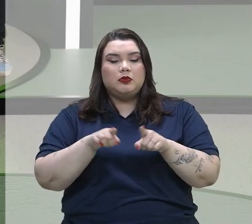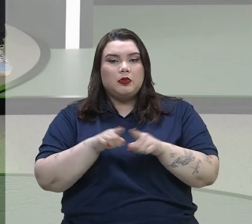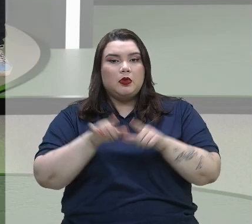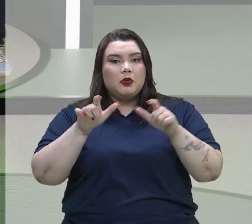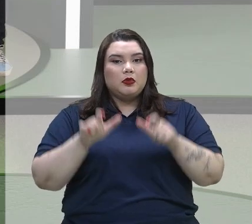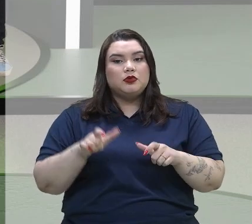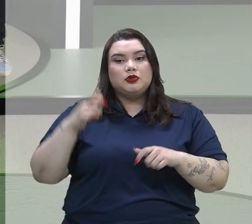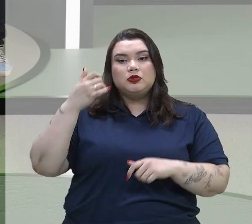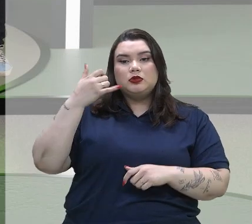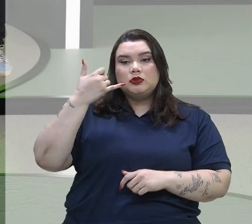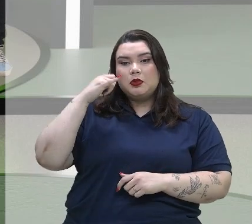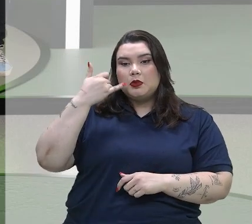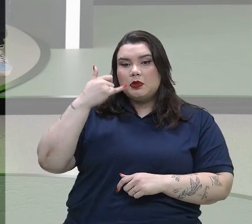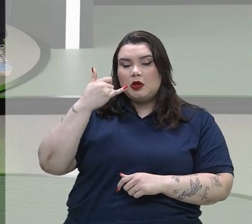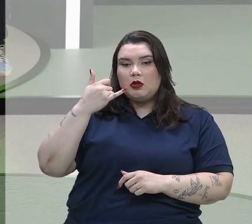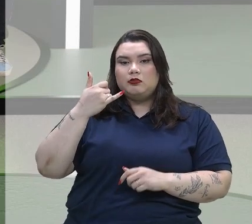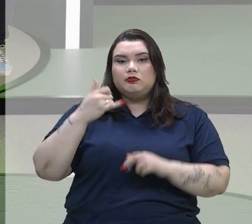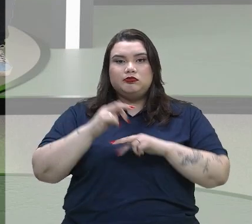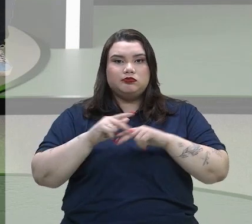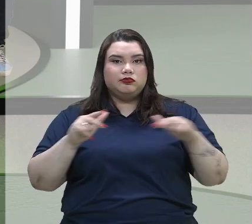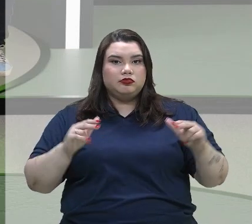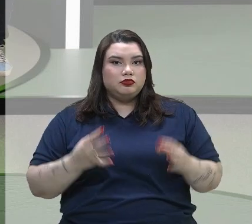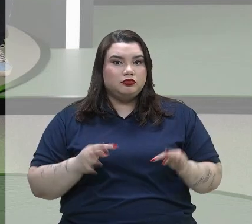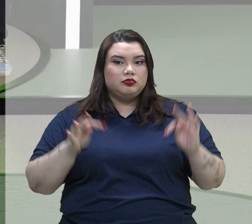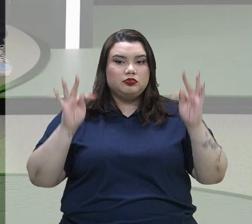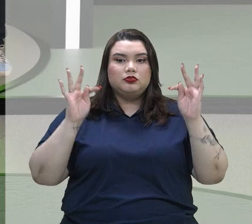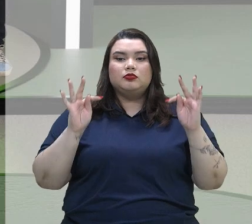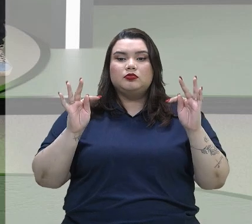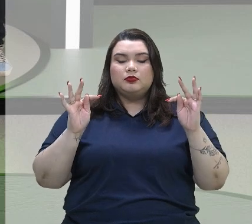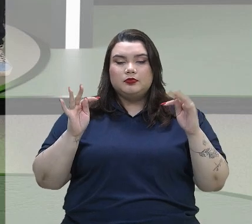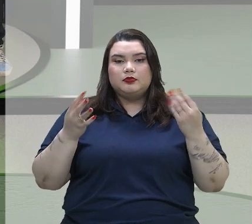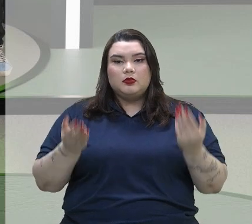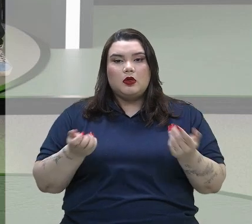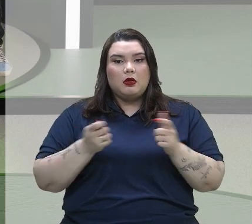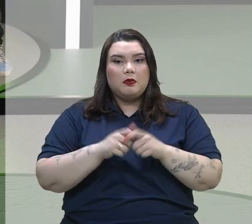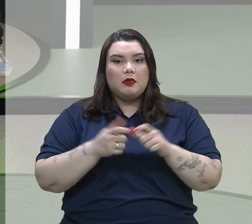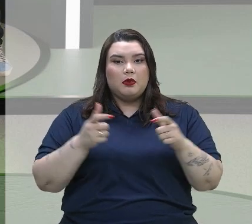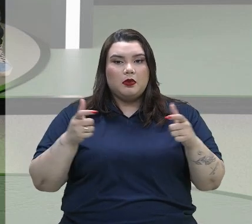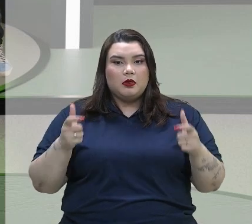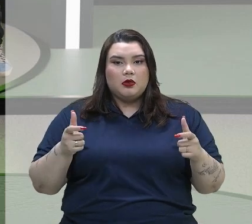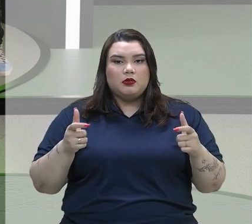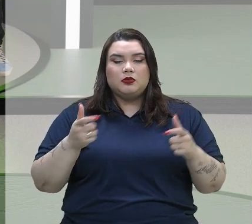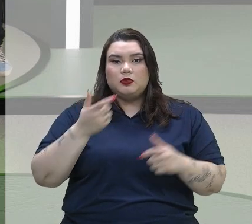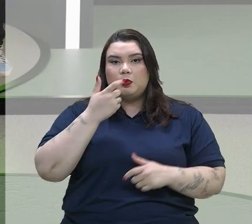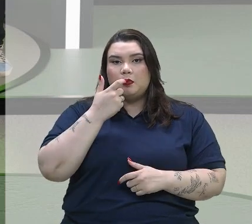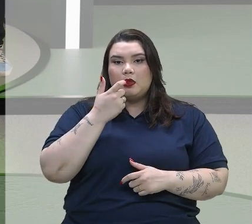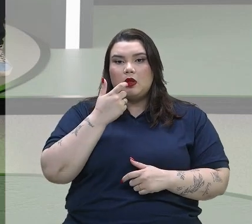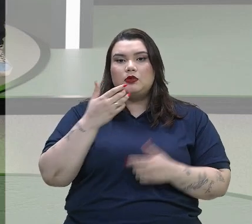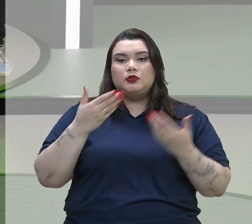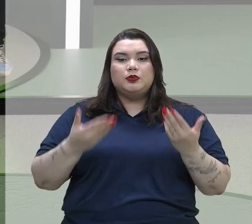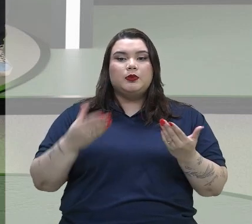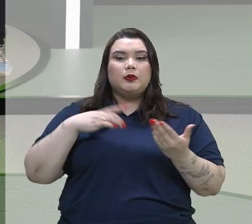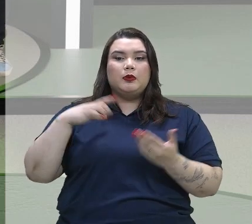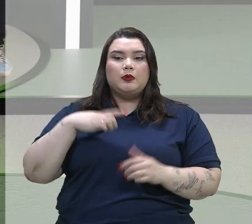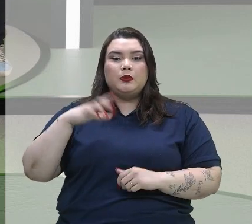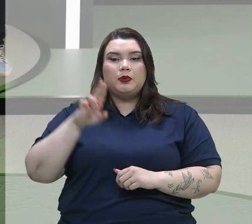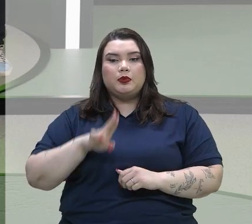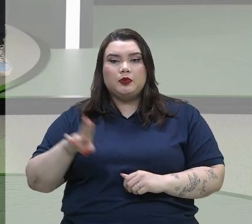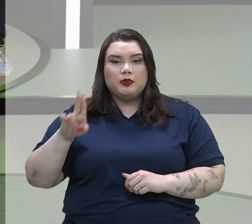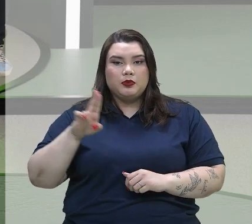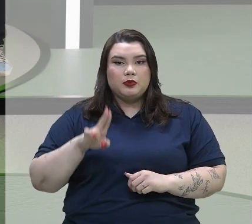nos eletrônicos, isso mesmo. Muitos dos plásticos, eles são